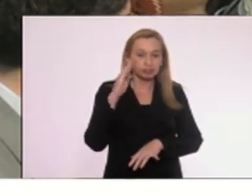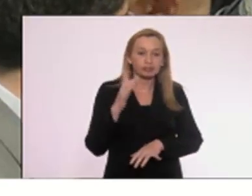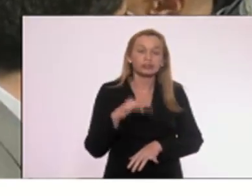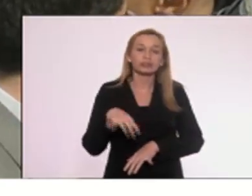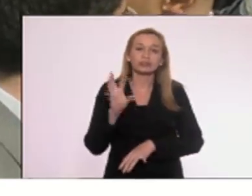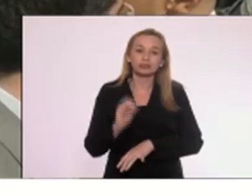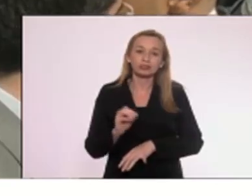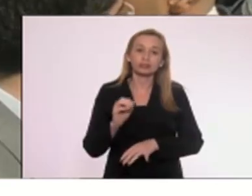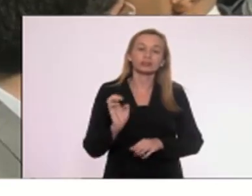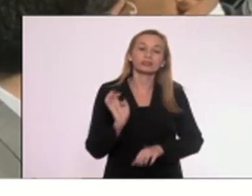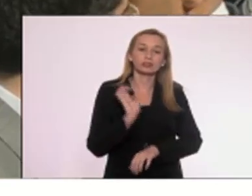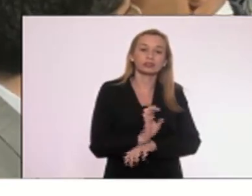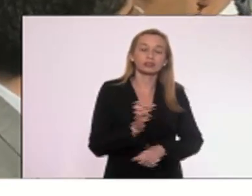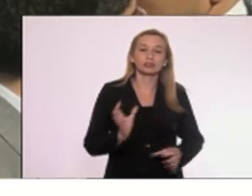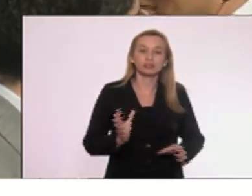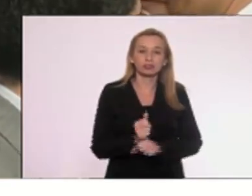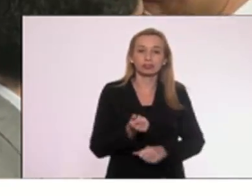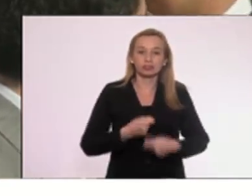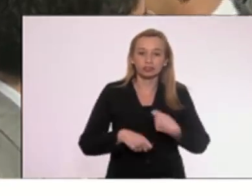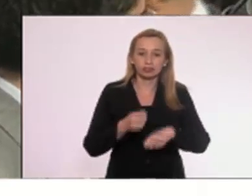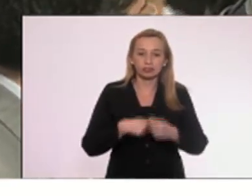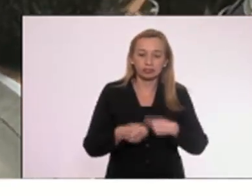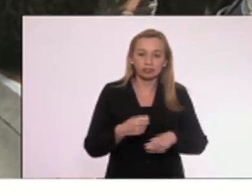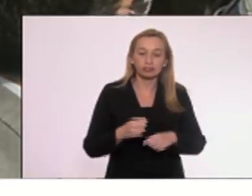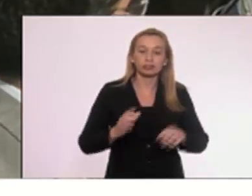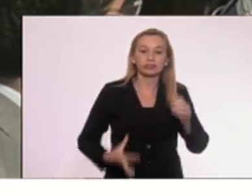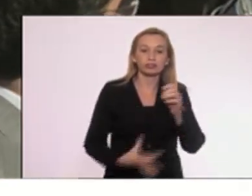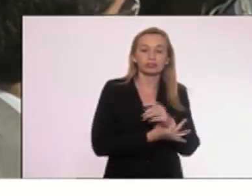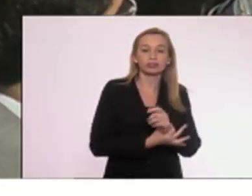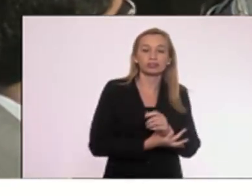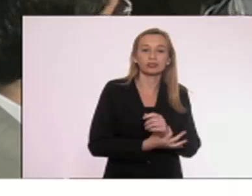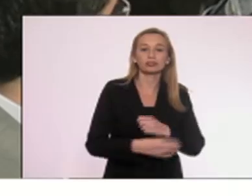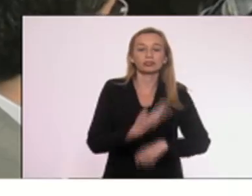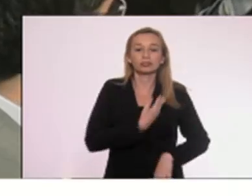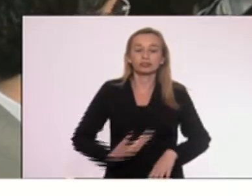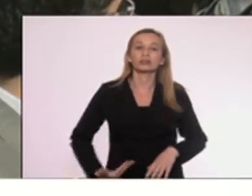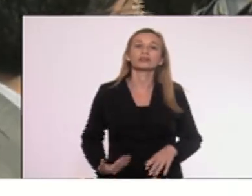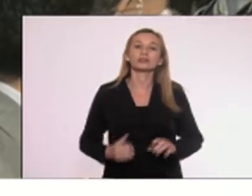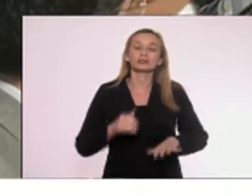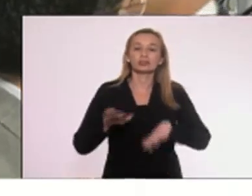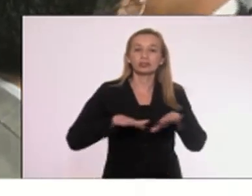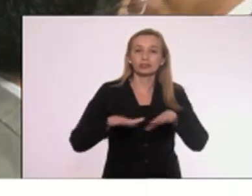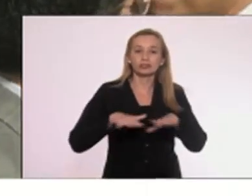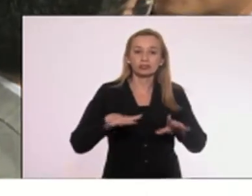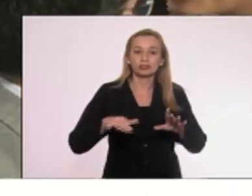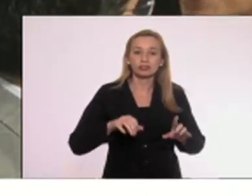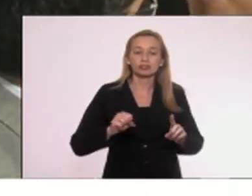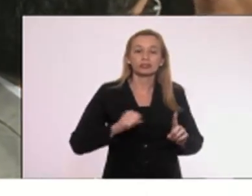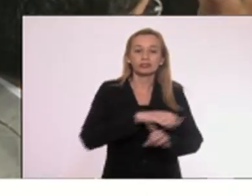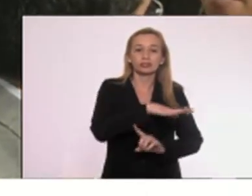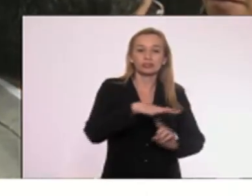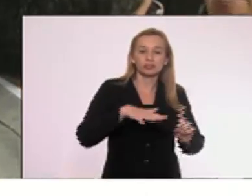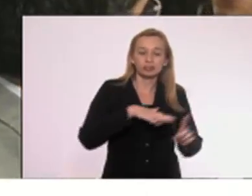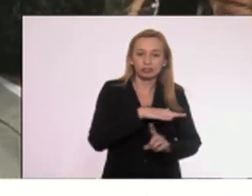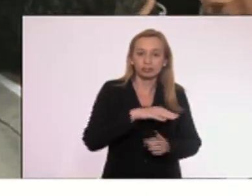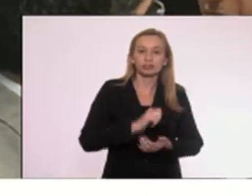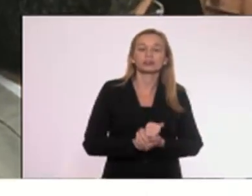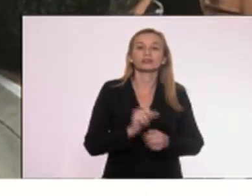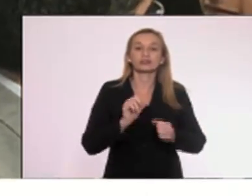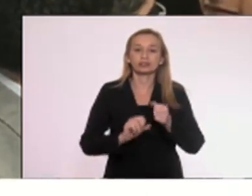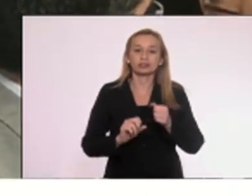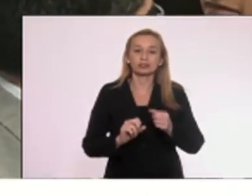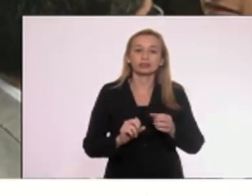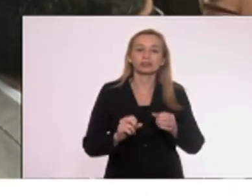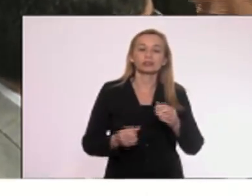de Investimentos e Ações de Segurança Pública e Desenvolvimento Social, FISED, para a realização